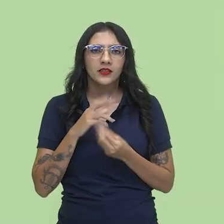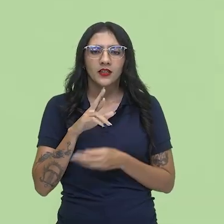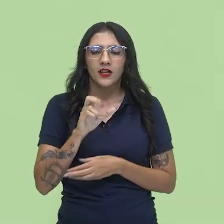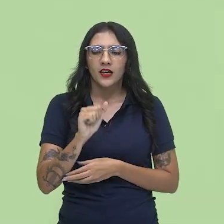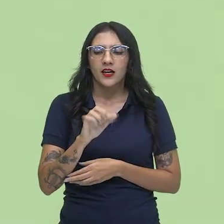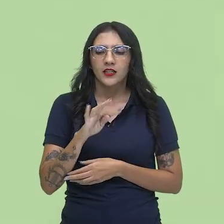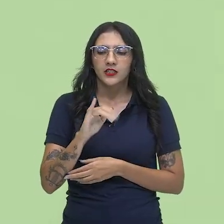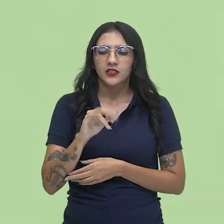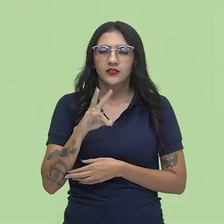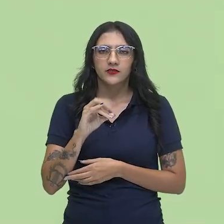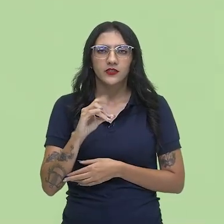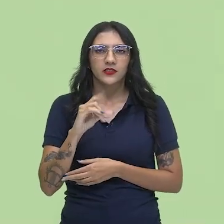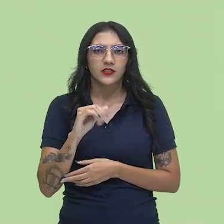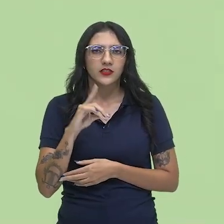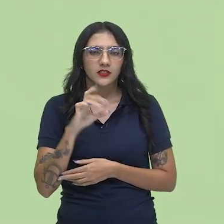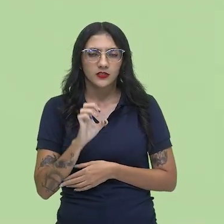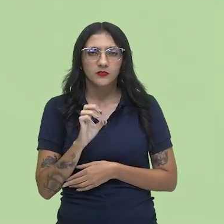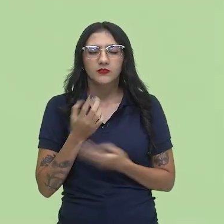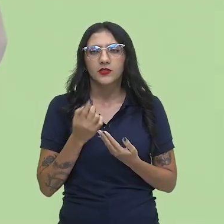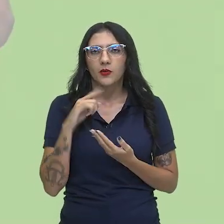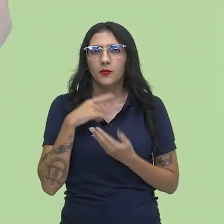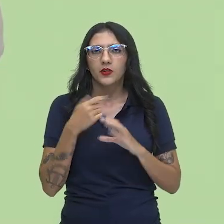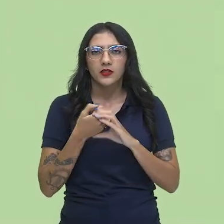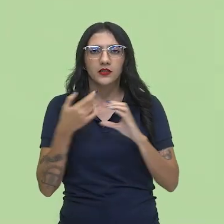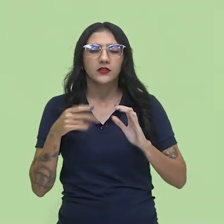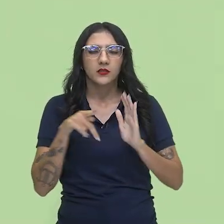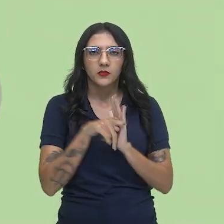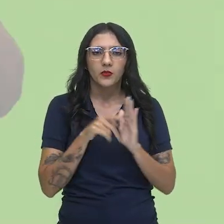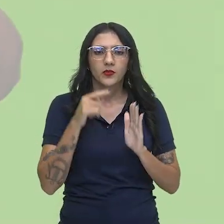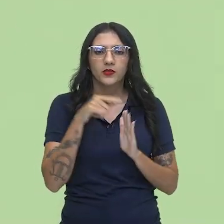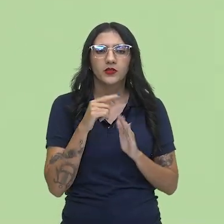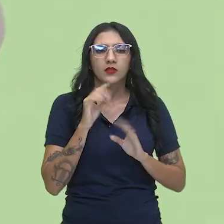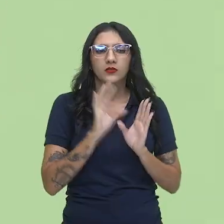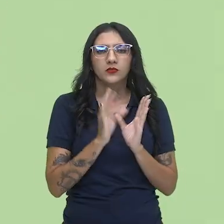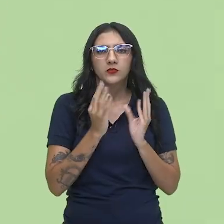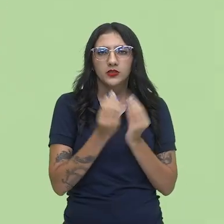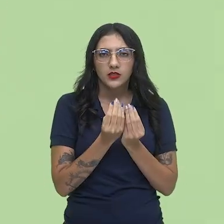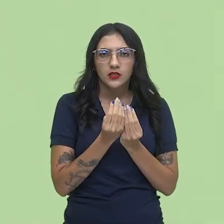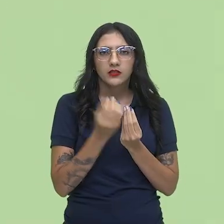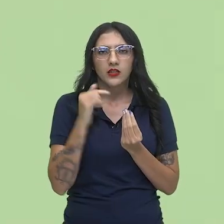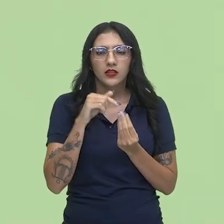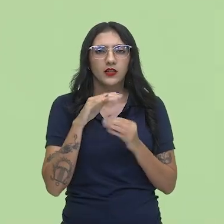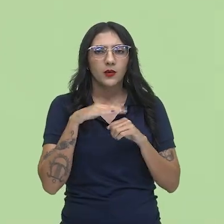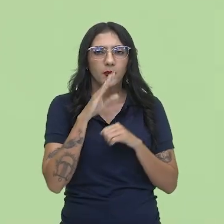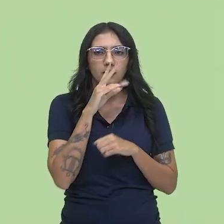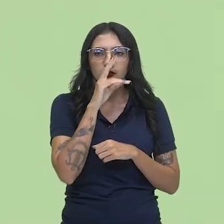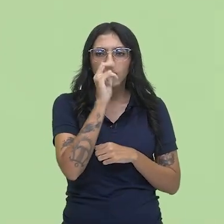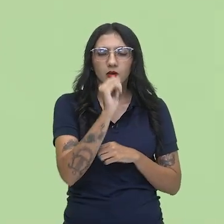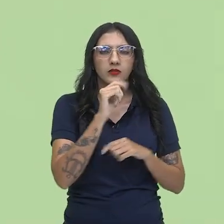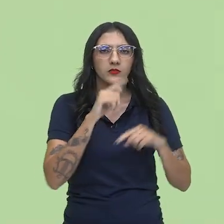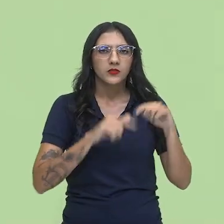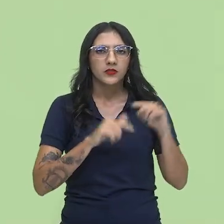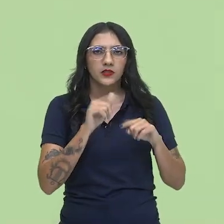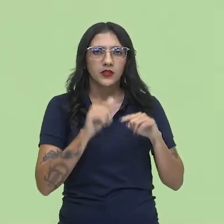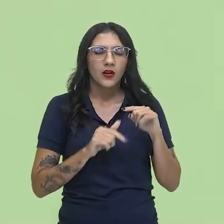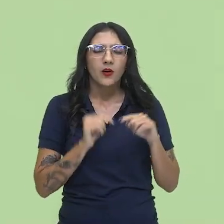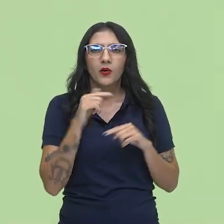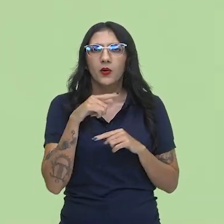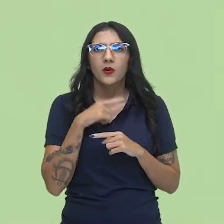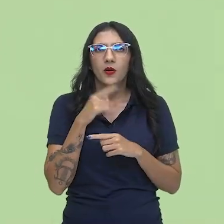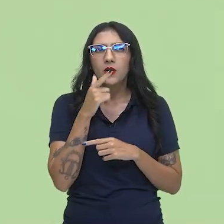uma propriedade química do elemento. Quanto mais reativo, é aquele que vai conseguir, né,